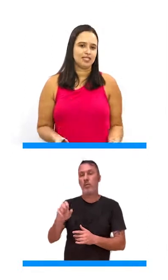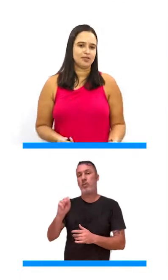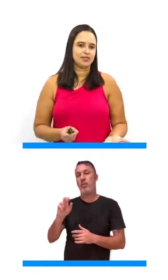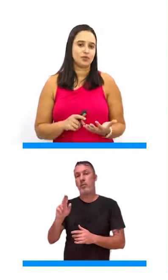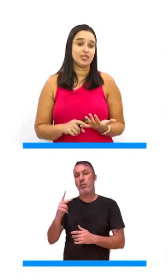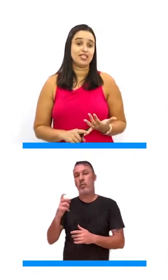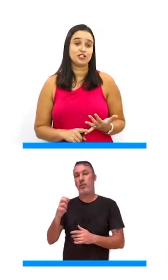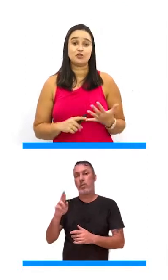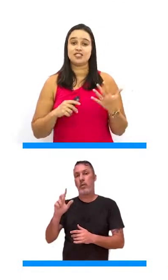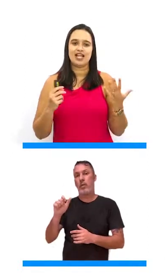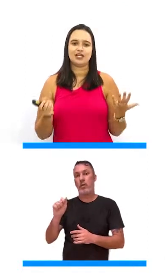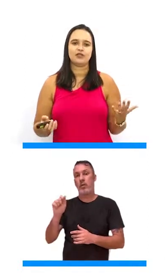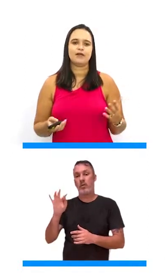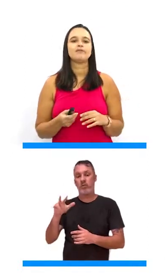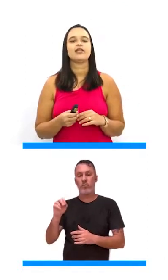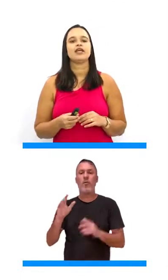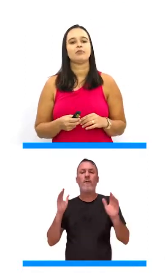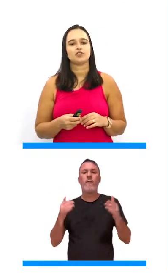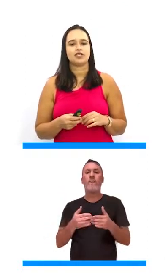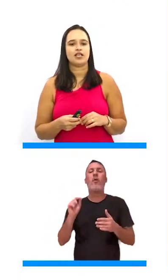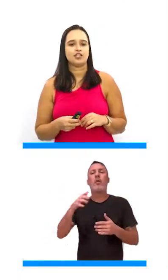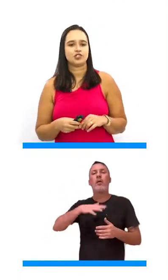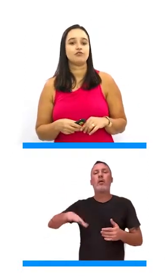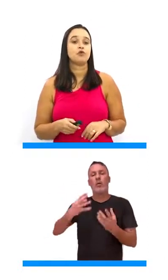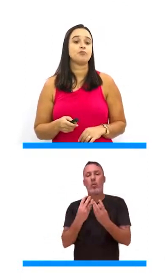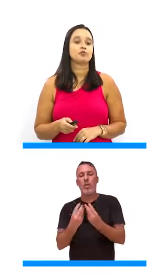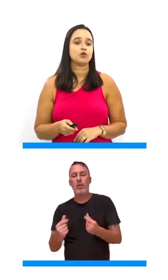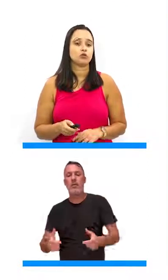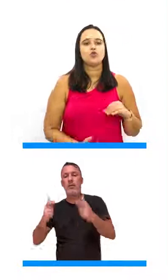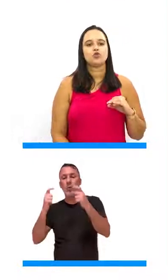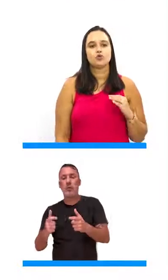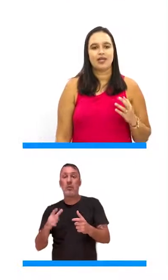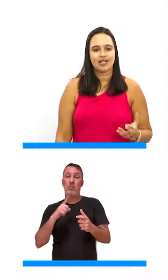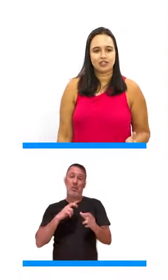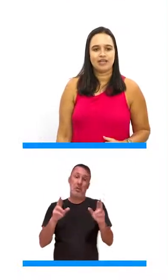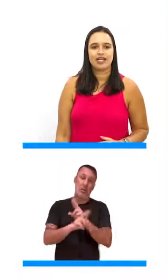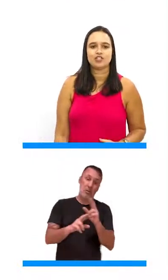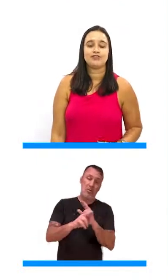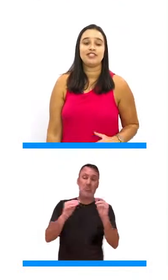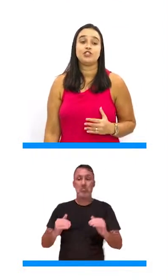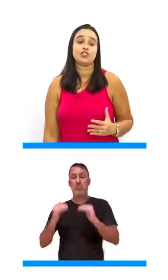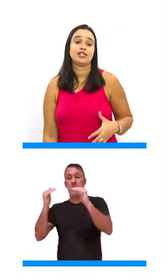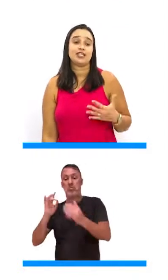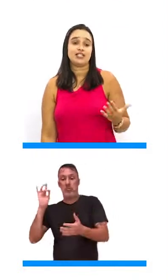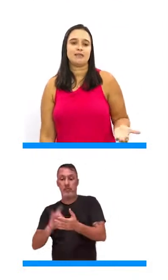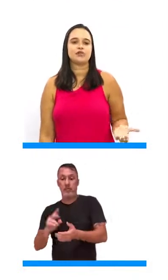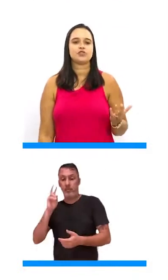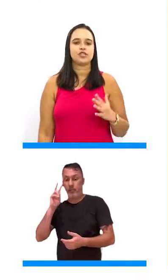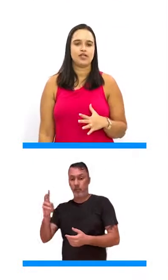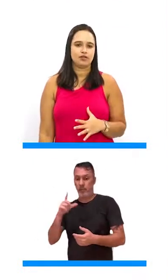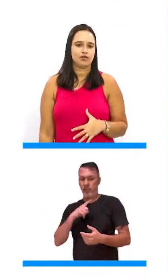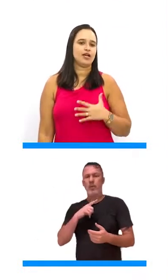a uma determinada qualidade ou estado, né? E aí pode ser relativo ou absoluto. O superlativo relativo indica que